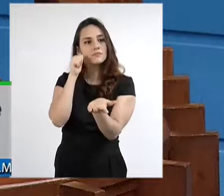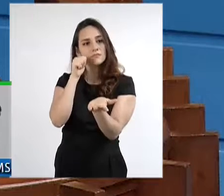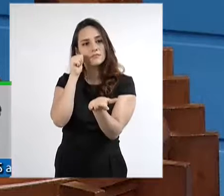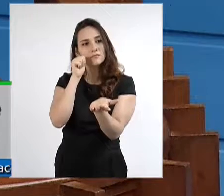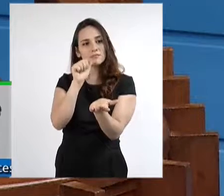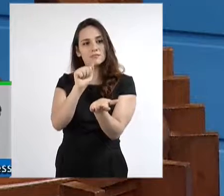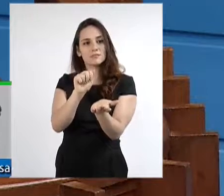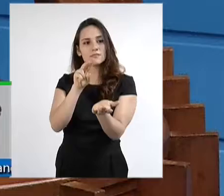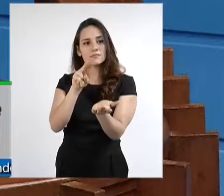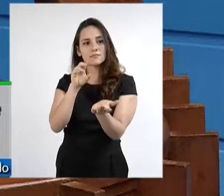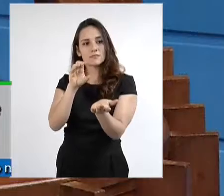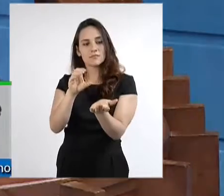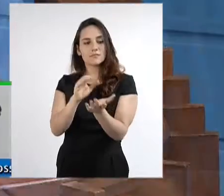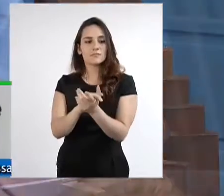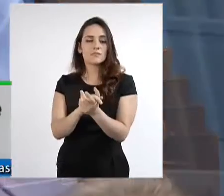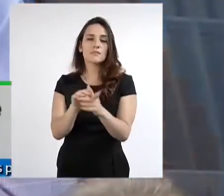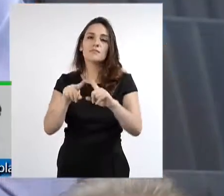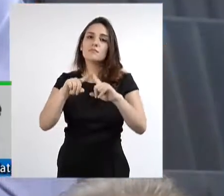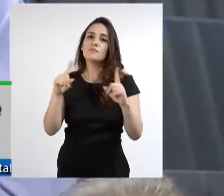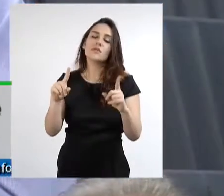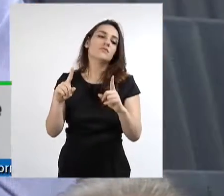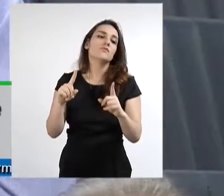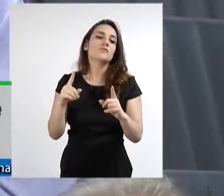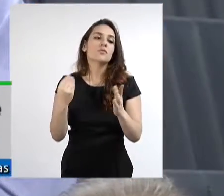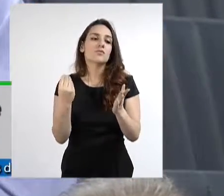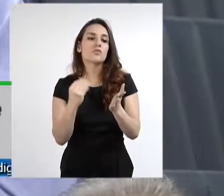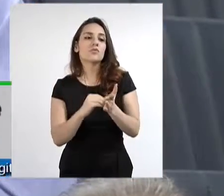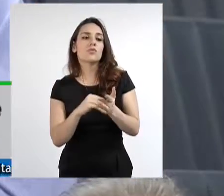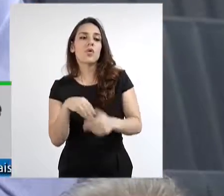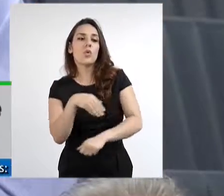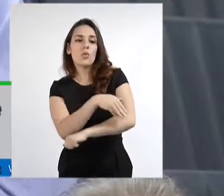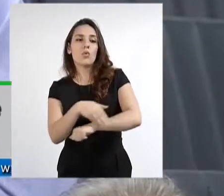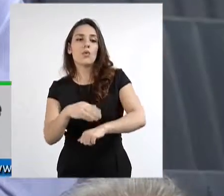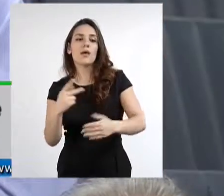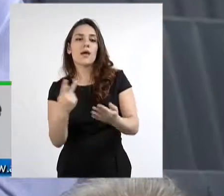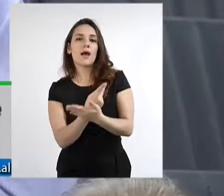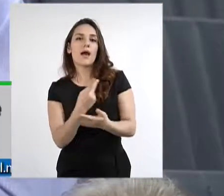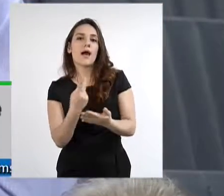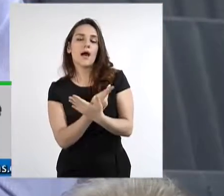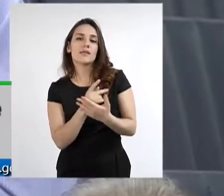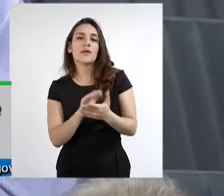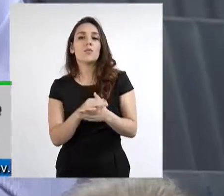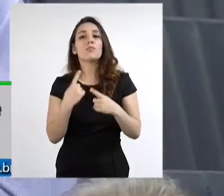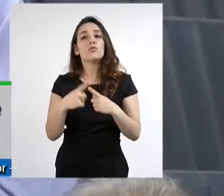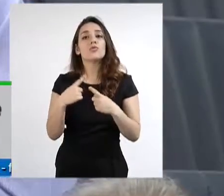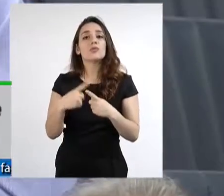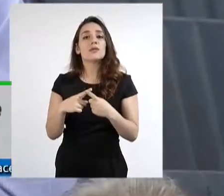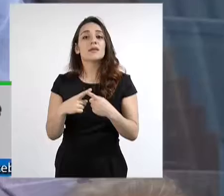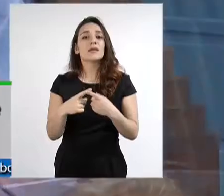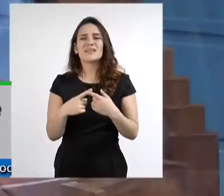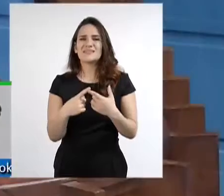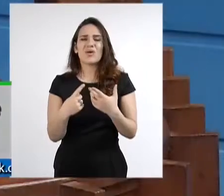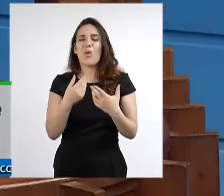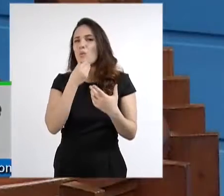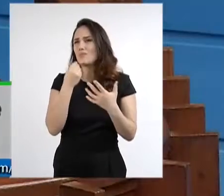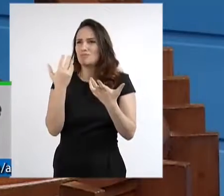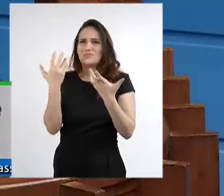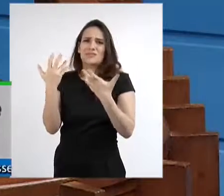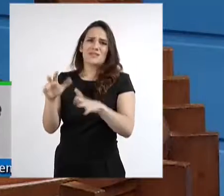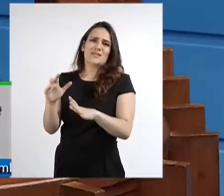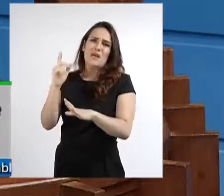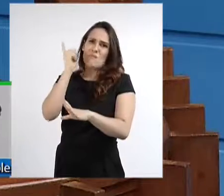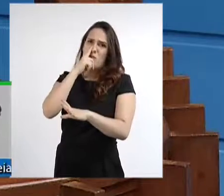isquêmico, e colocou o endereço errado, com o objetivo de se livrar, em tese, para ele, de um fardo,